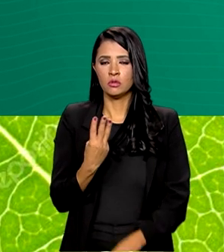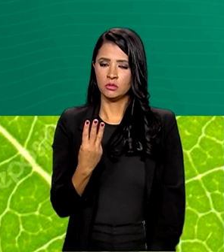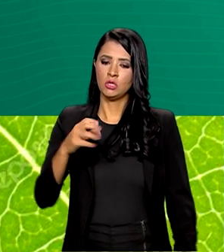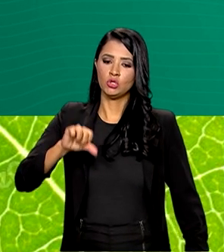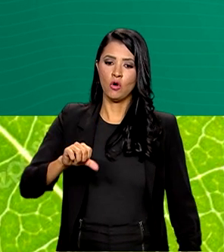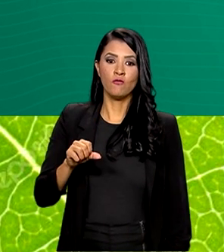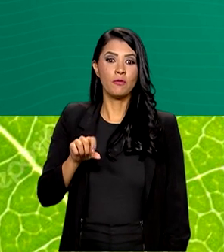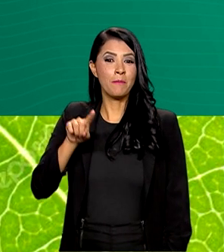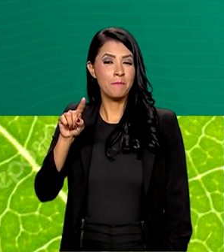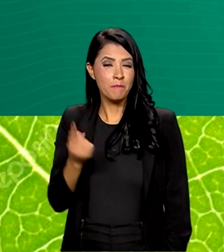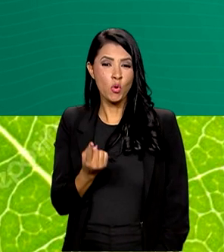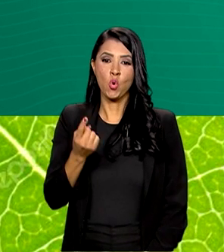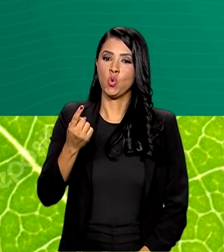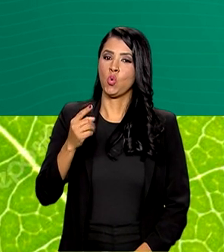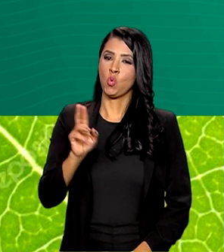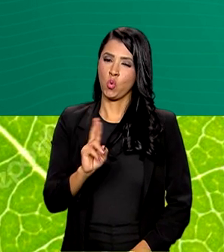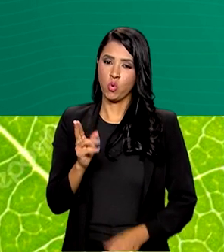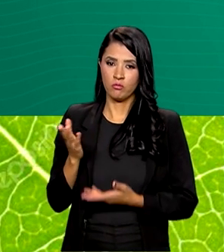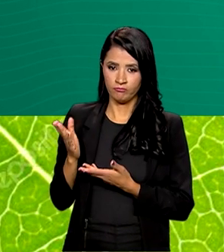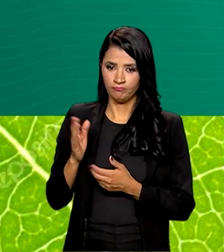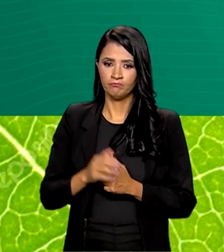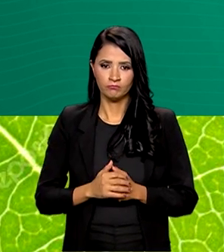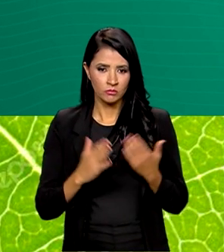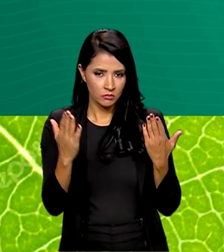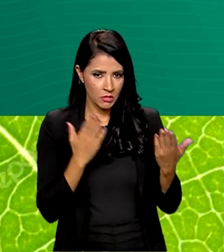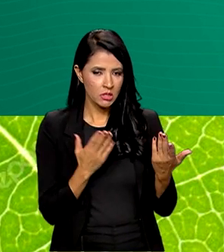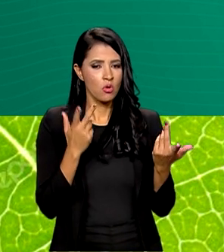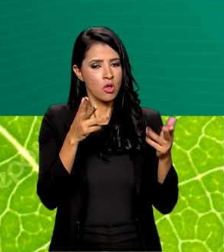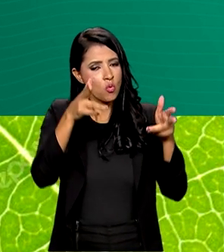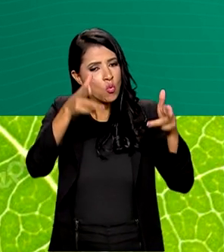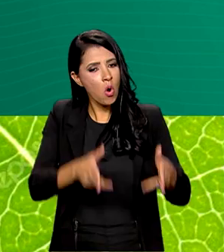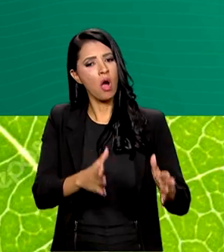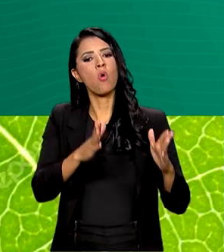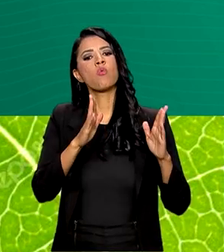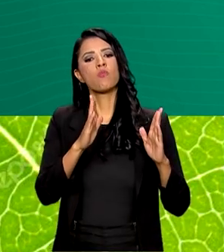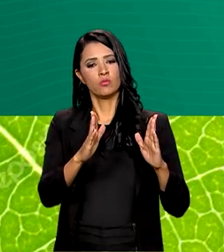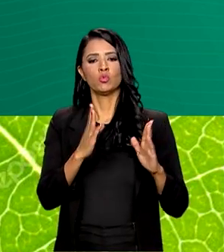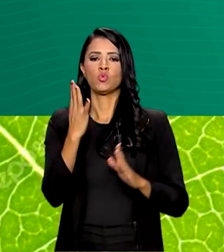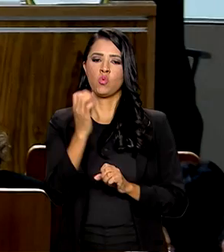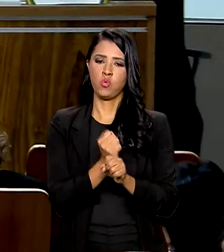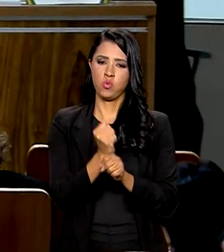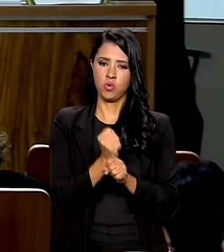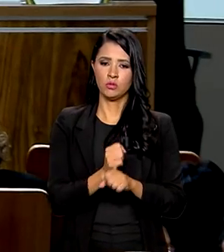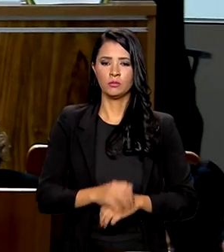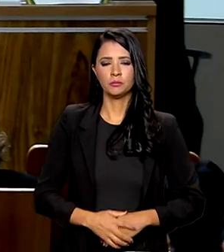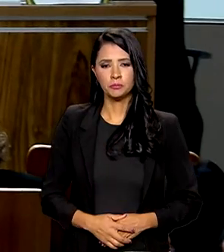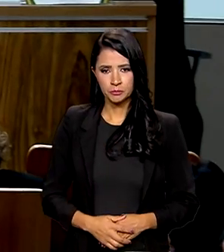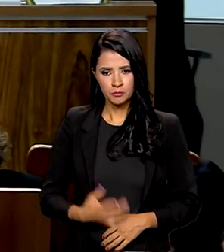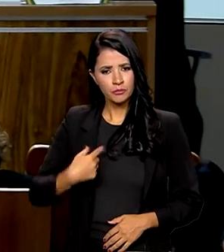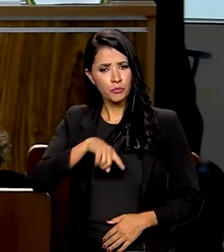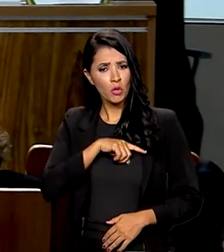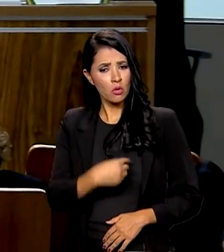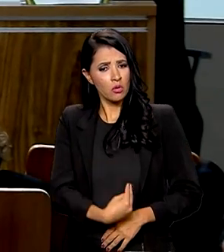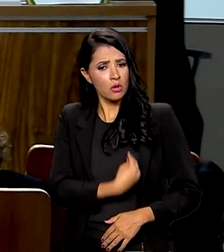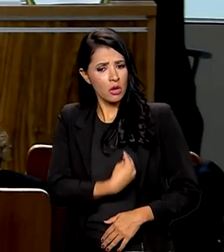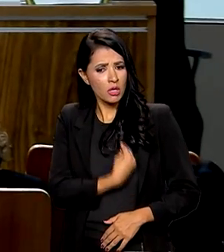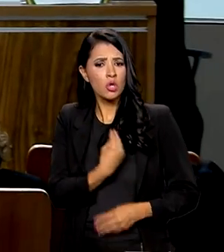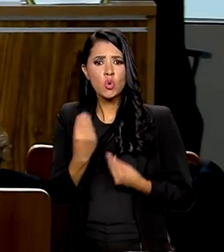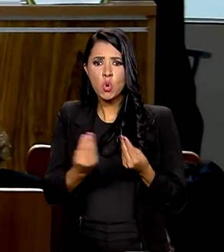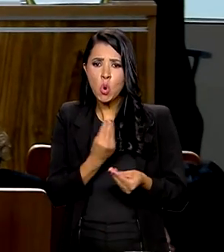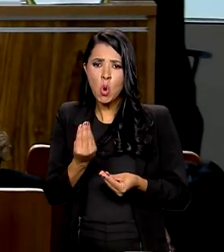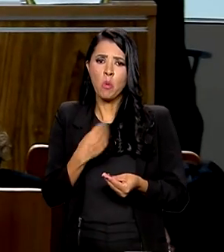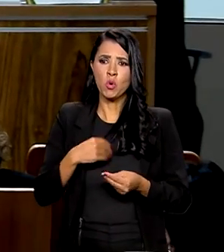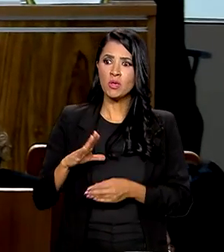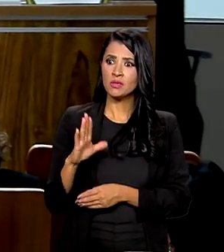milhões de reais a comparação é com o mesmo período dos últimos quatro anos nós aqui estamos sustentados por